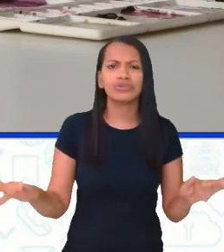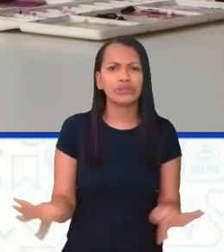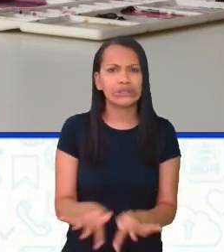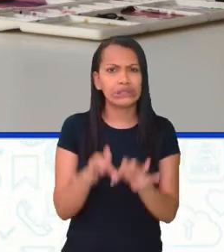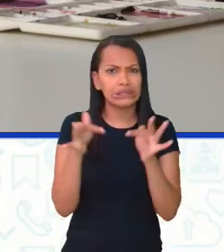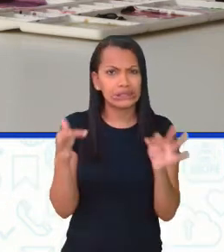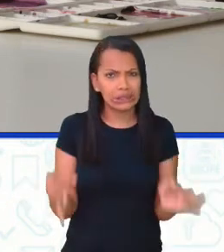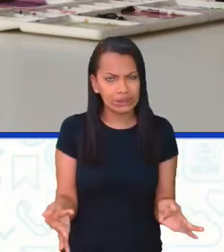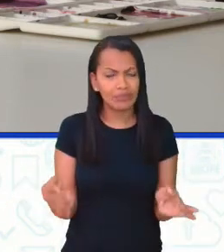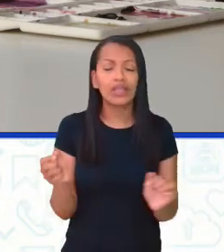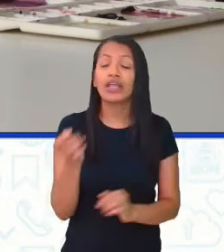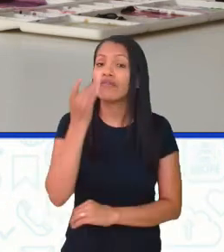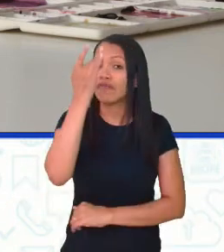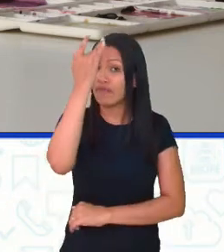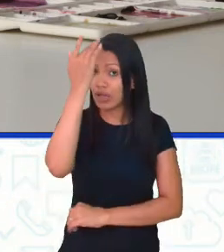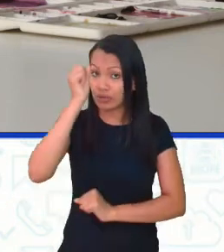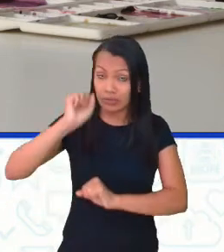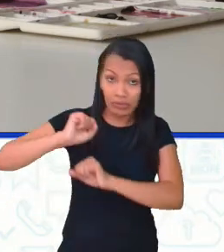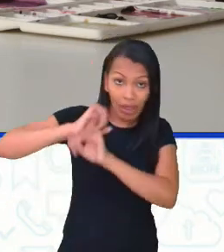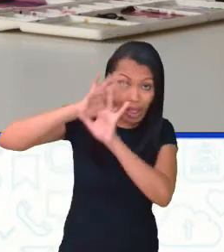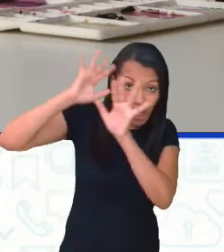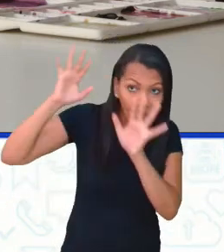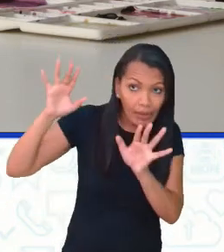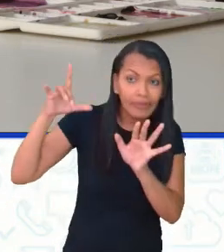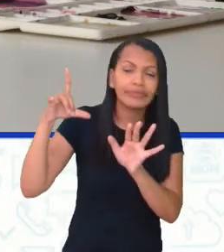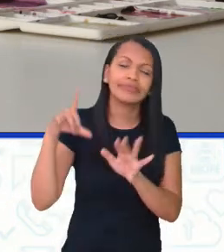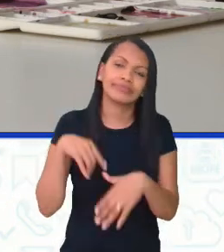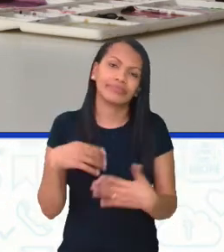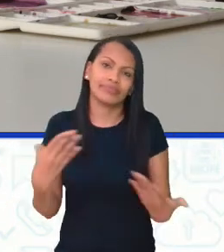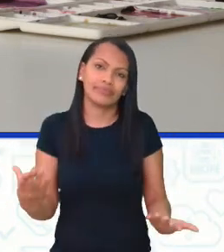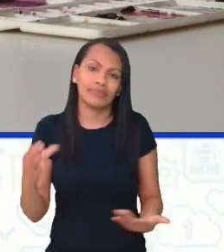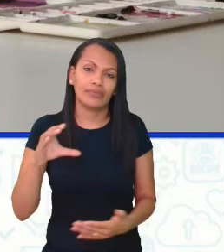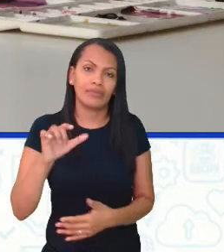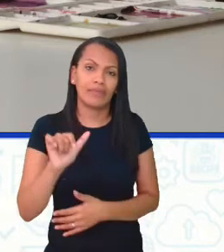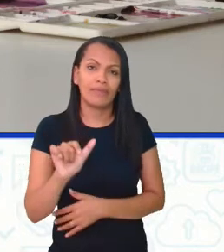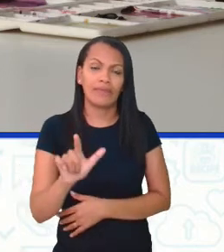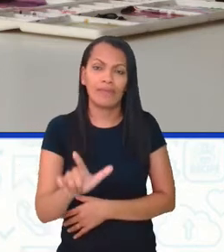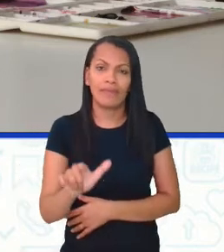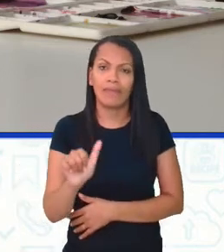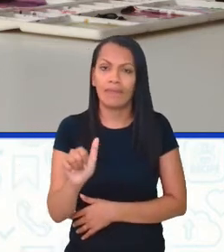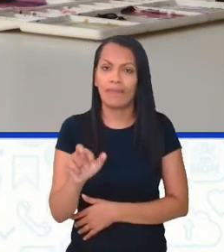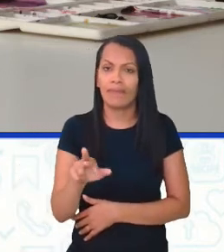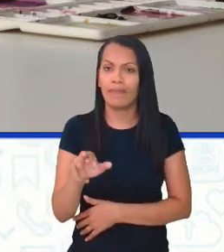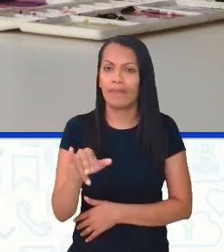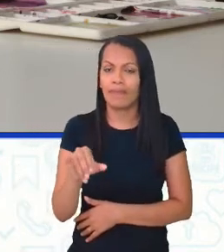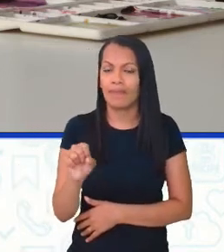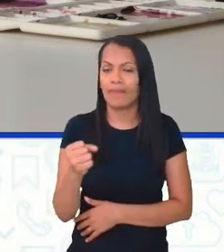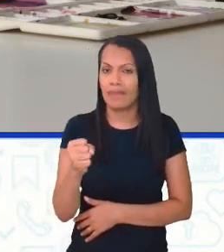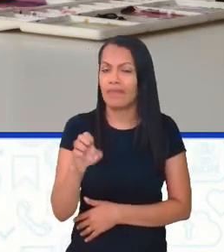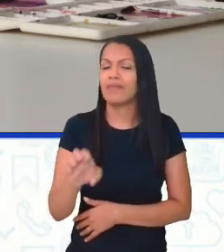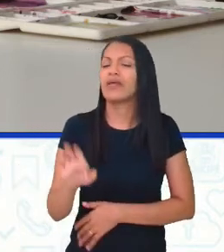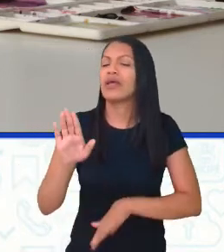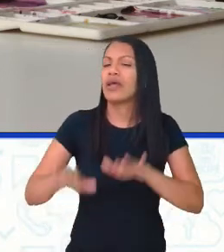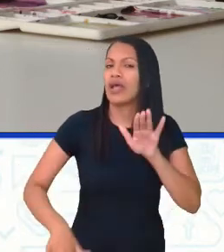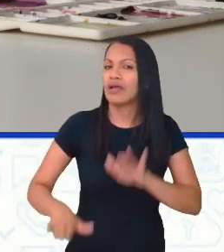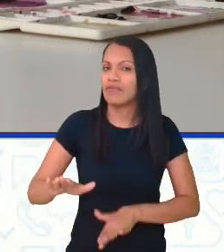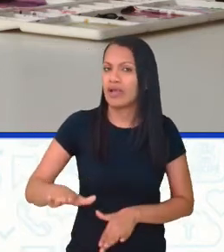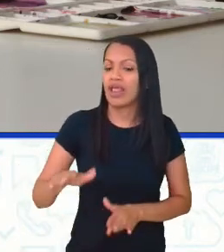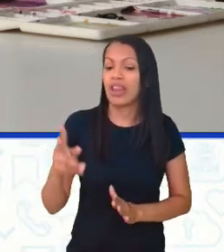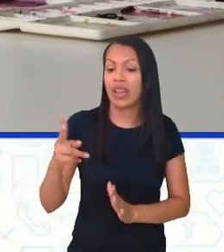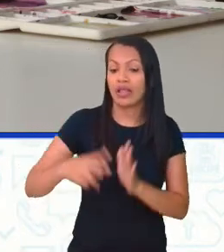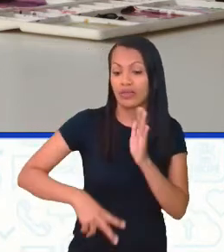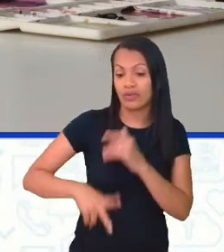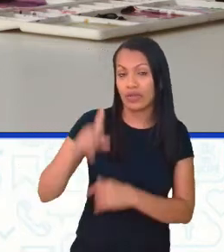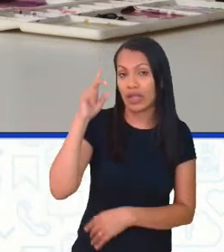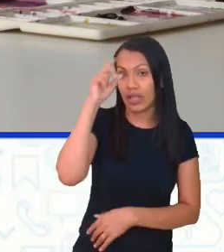né? Embora ali Clarice tenha um repertório vocabular um pouquinho mais rebuscado, né? Que torna a leitura um pouquinho mais difícil, mas a gente